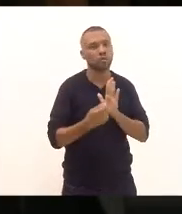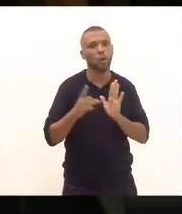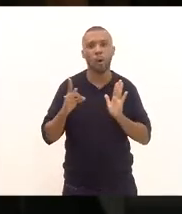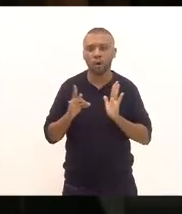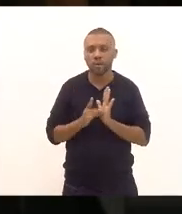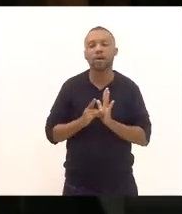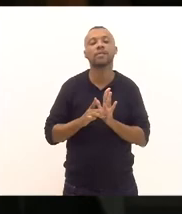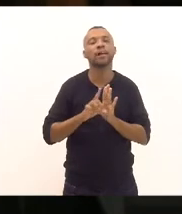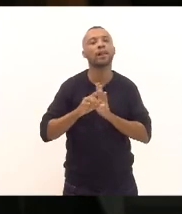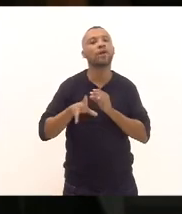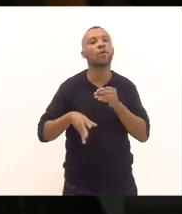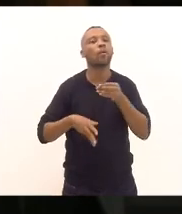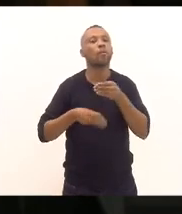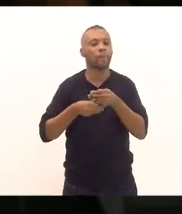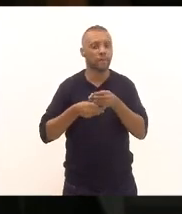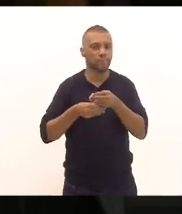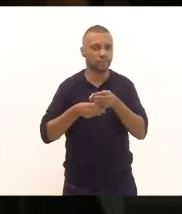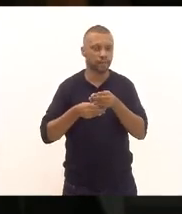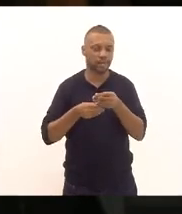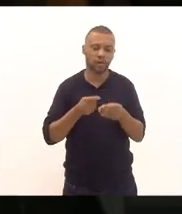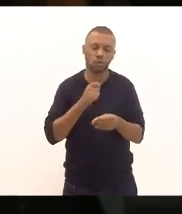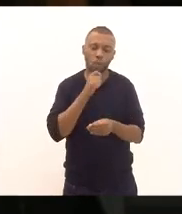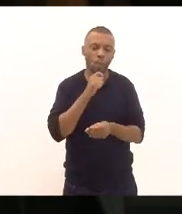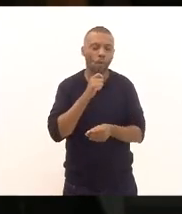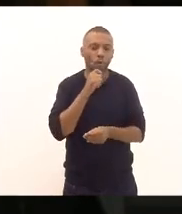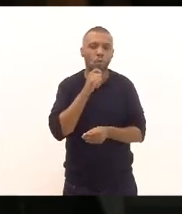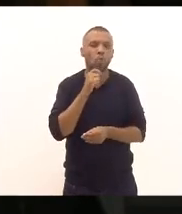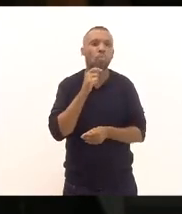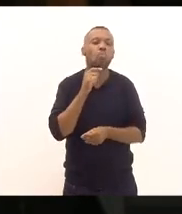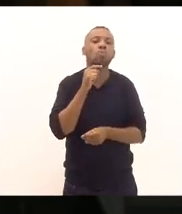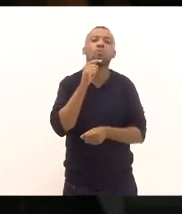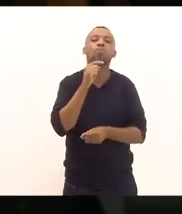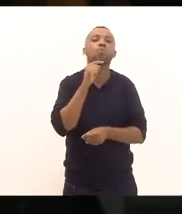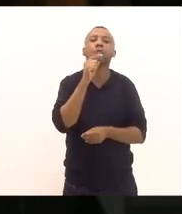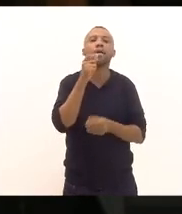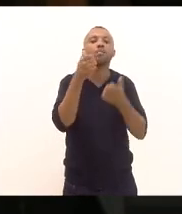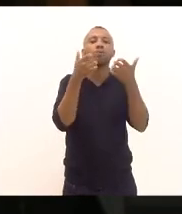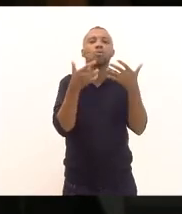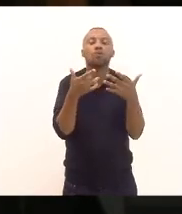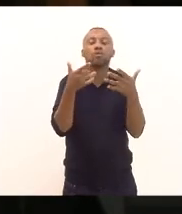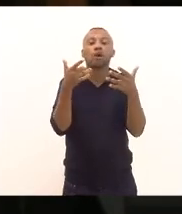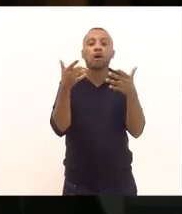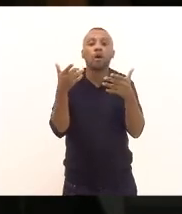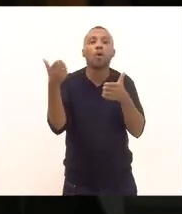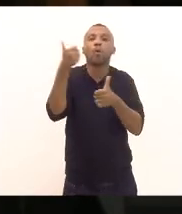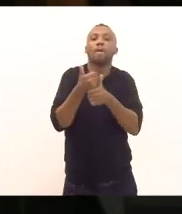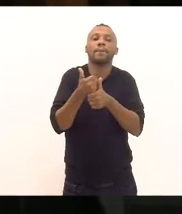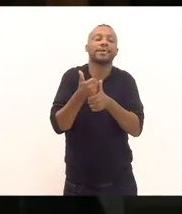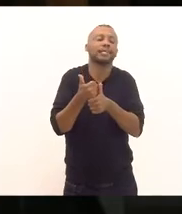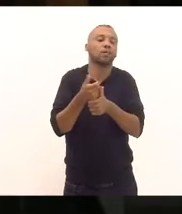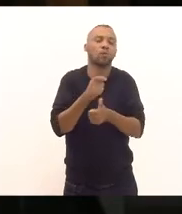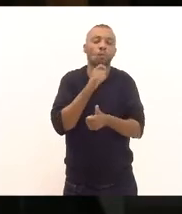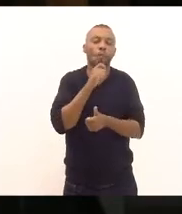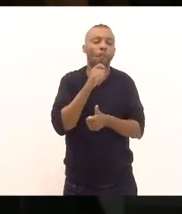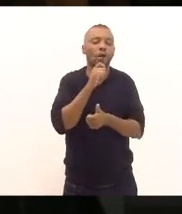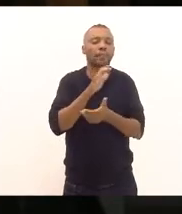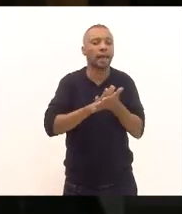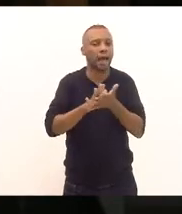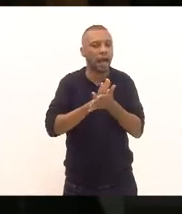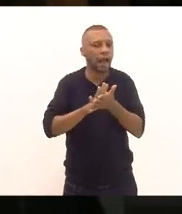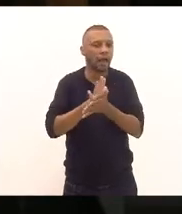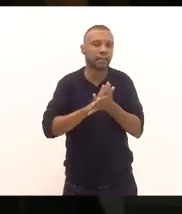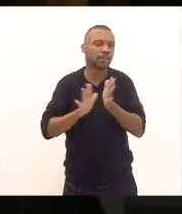complementar não tá falando em nenhuma compensação porque isso seria